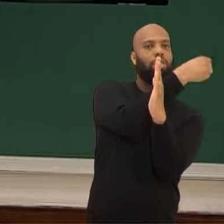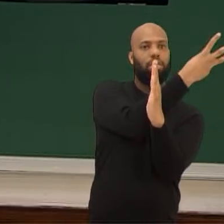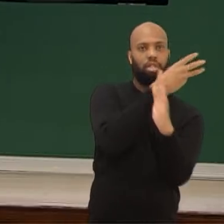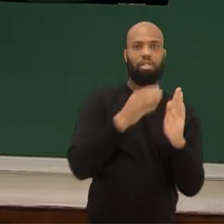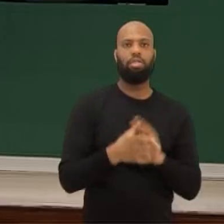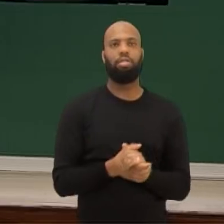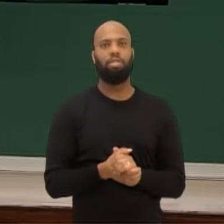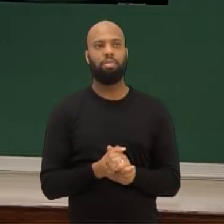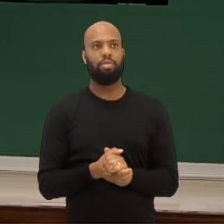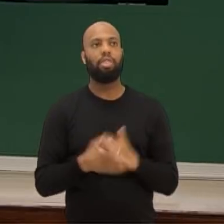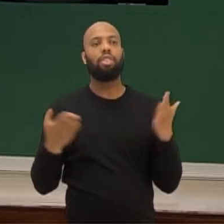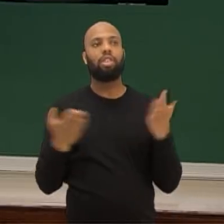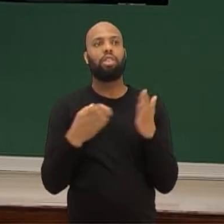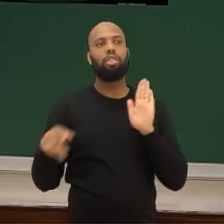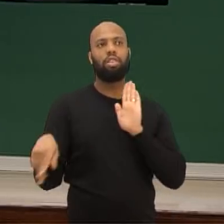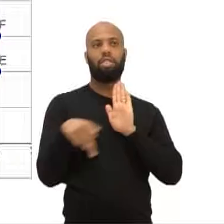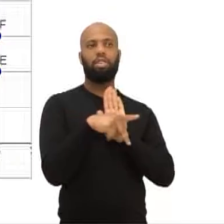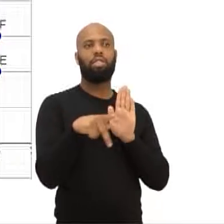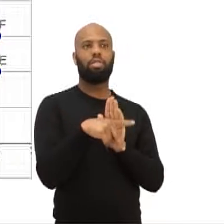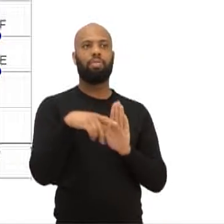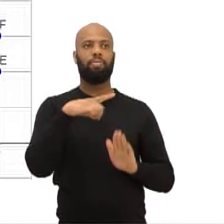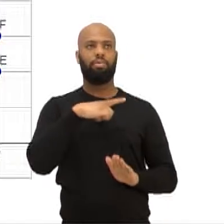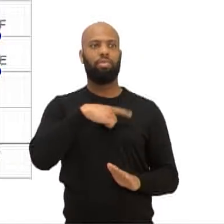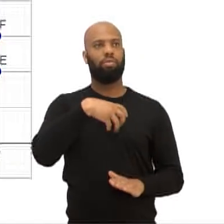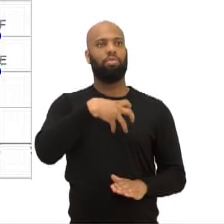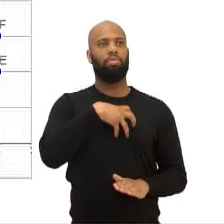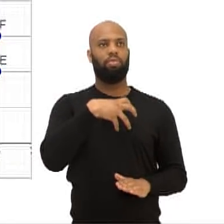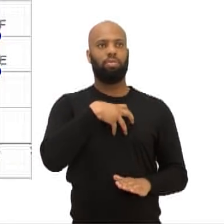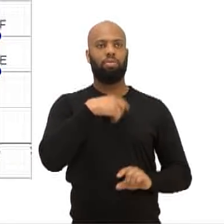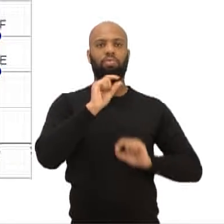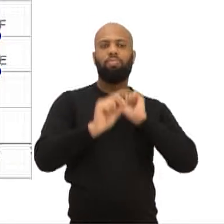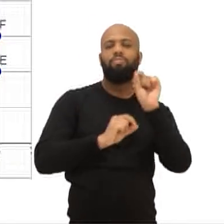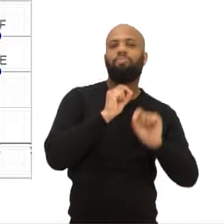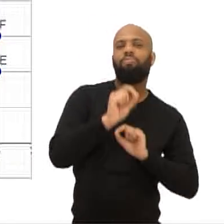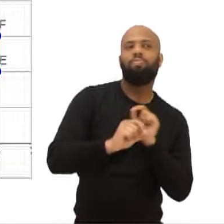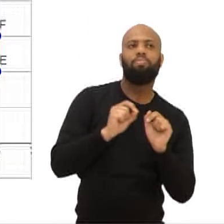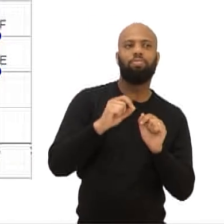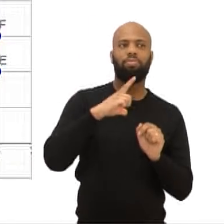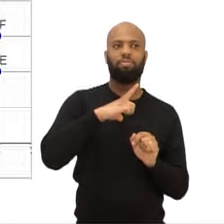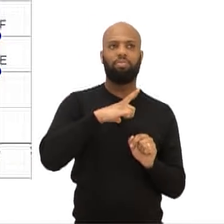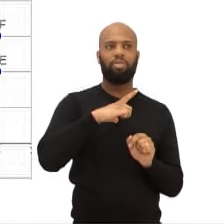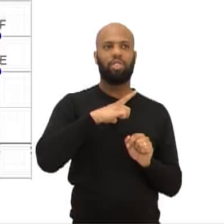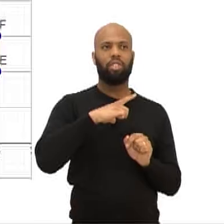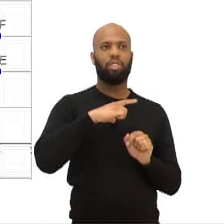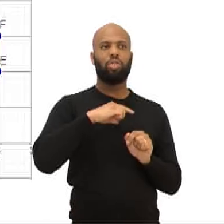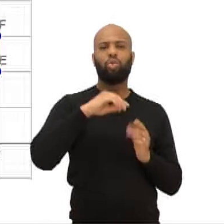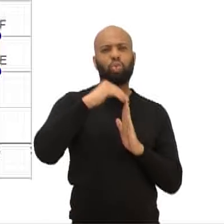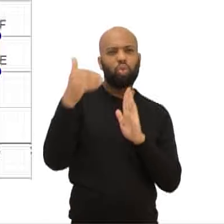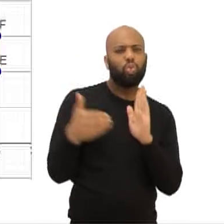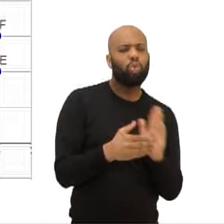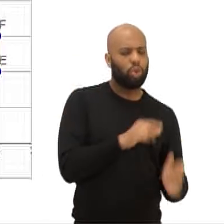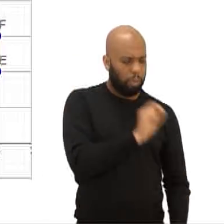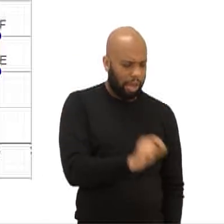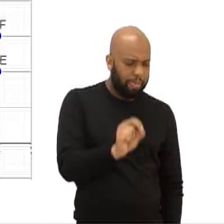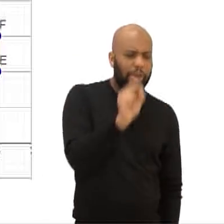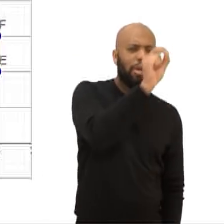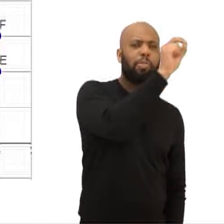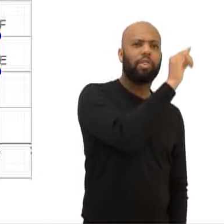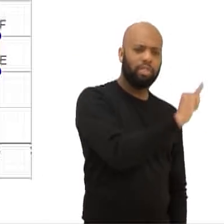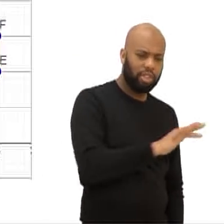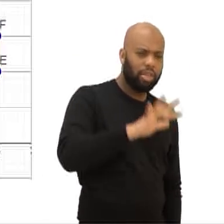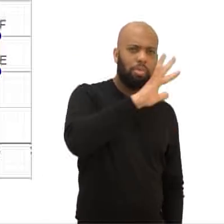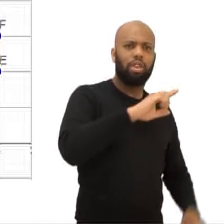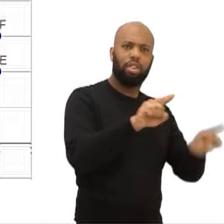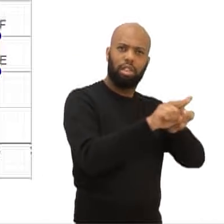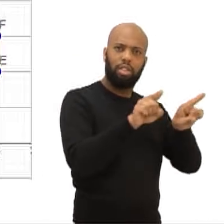Simetria de translação. Uma translação, ela é uma transformação geométrica em que todos os pontos de uma figura e